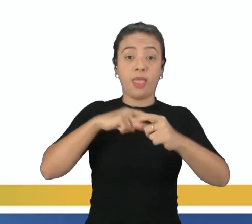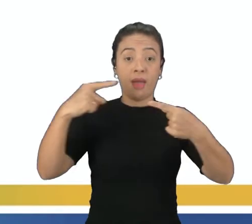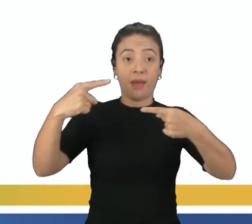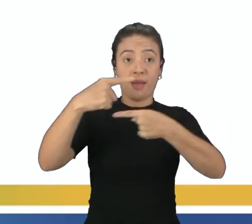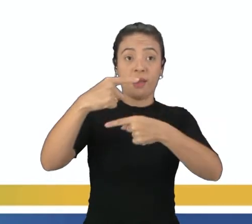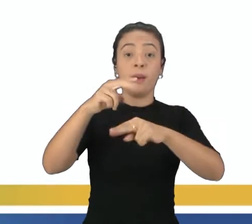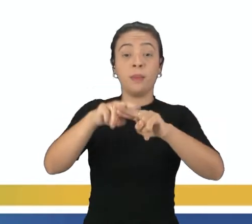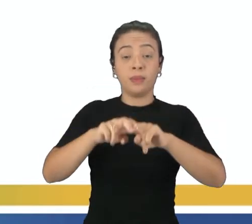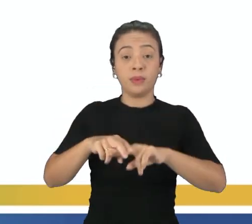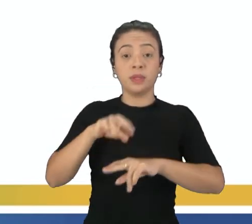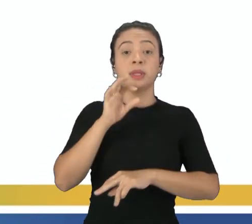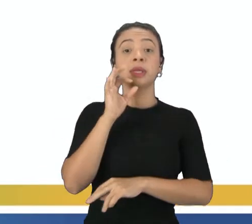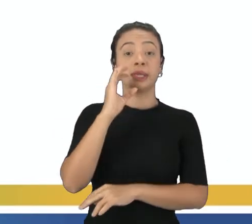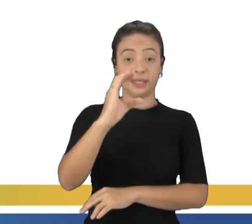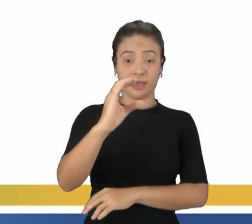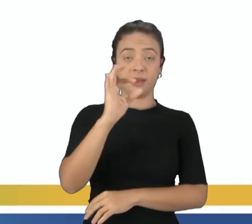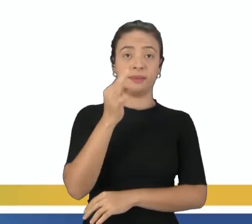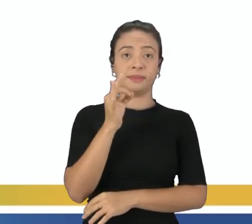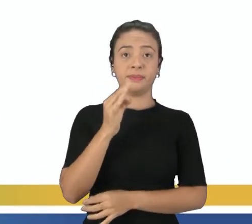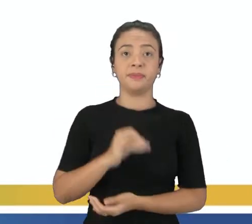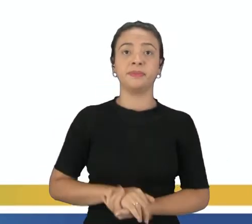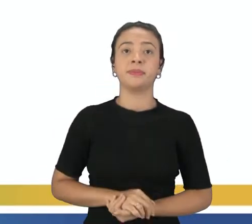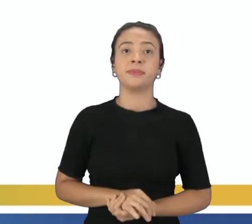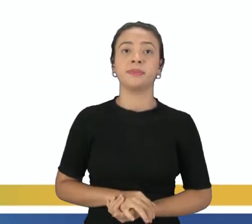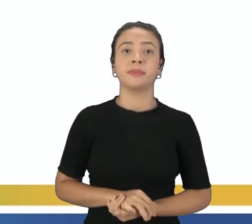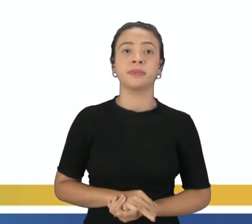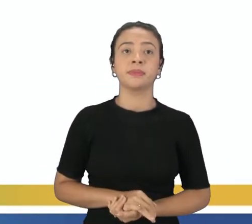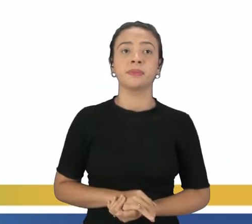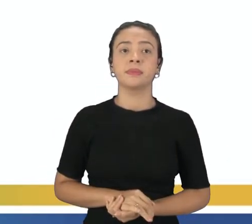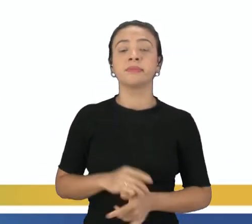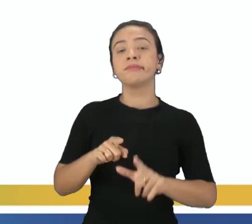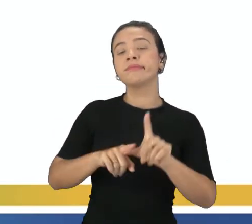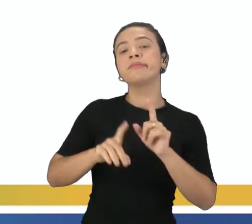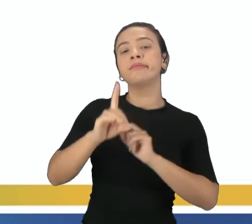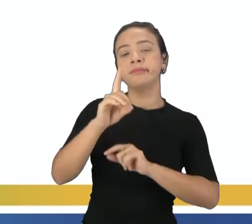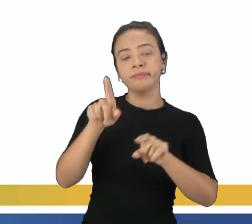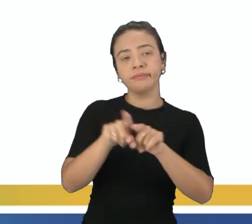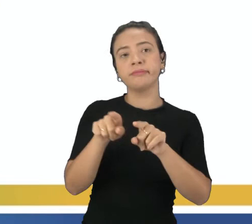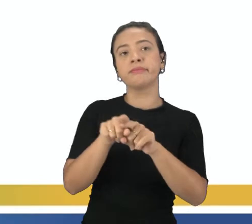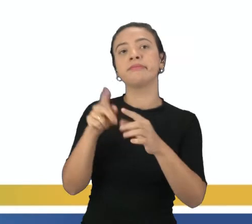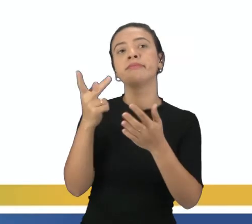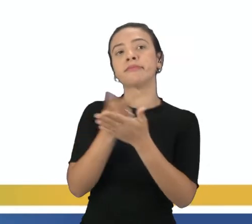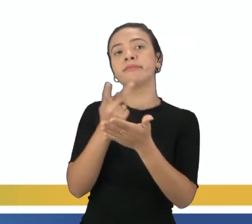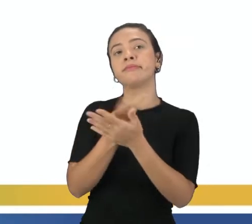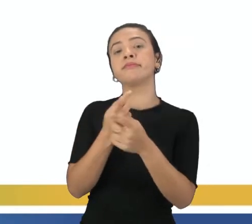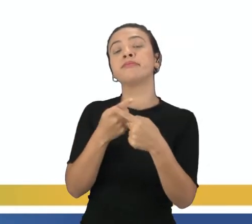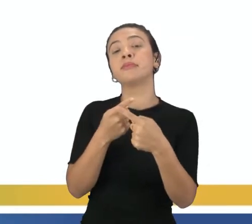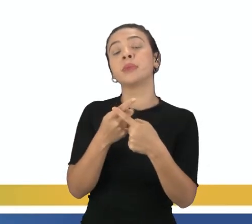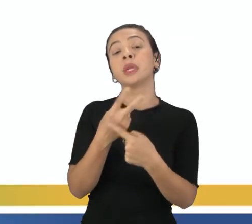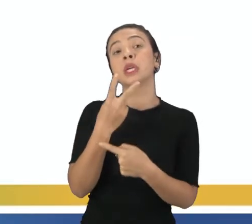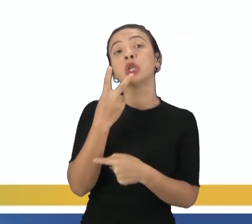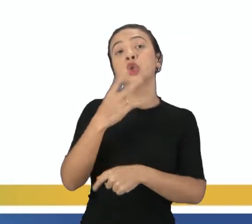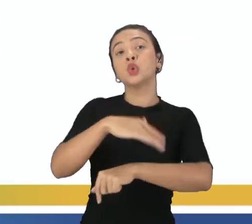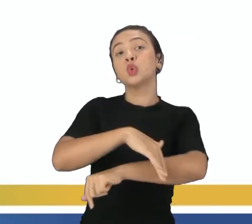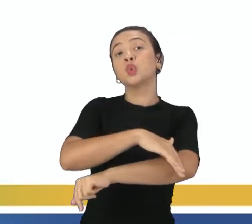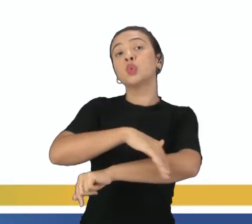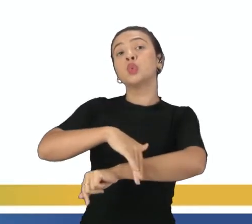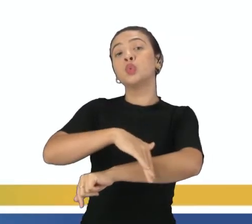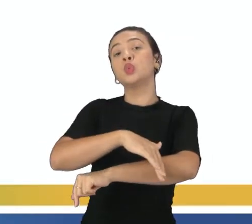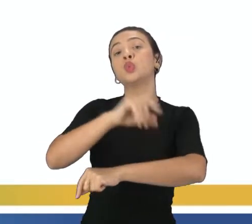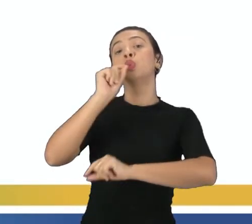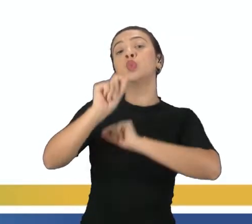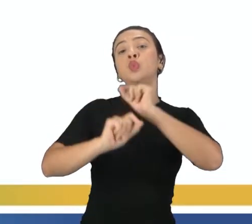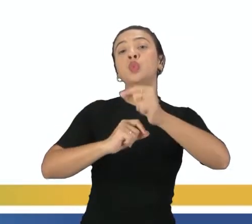letra C seria a opção correta, né? E a letra D está errada, porque fala que as ruas Tomate e